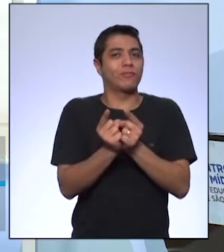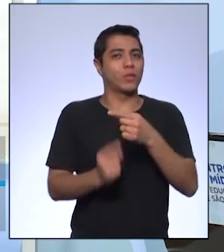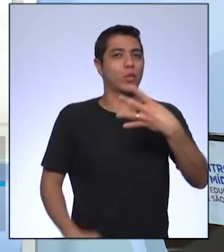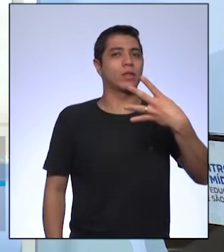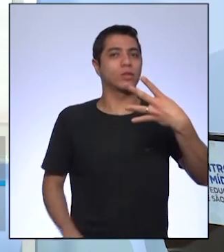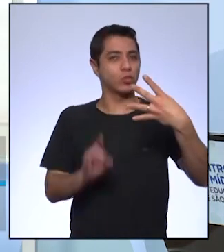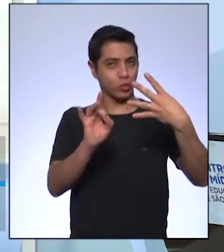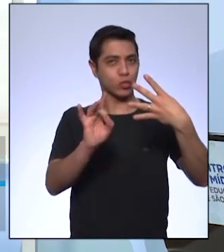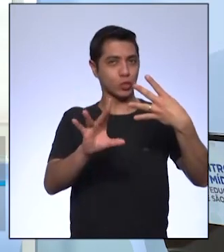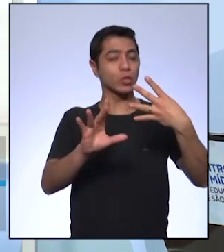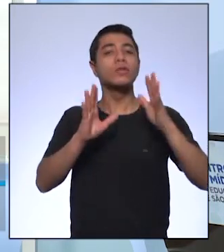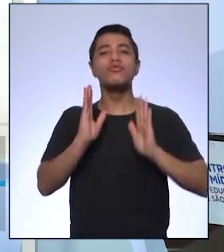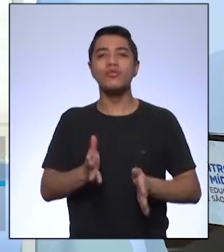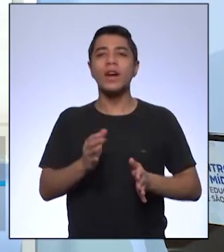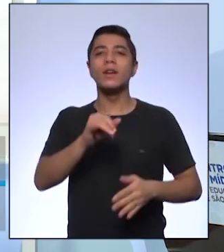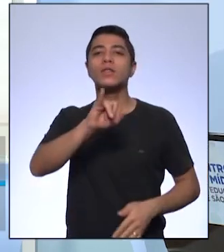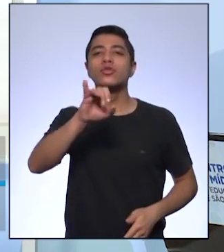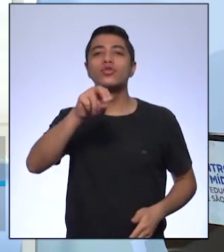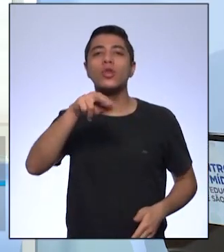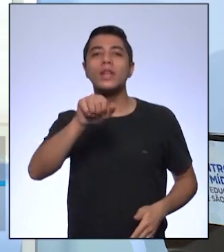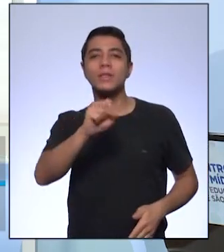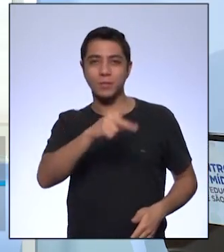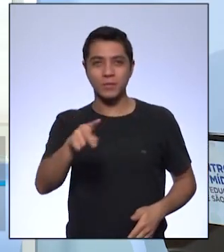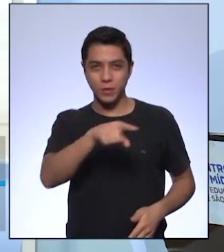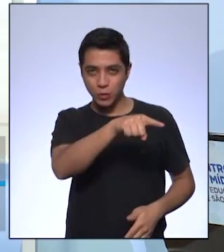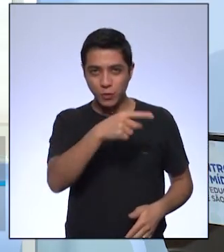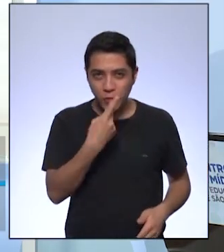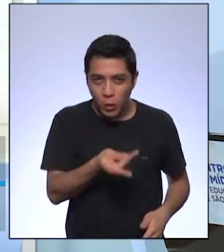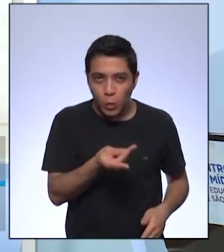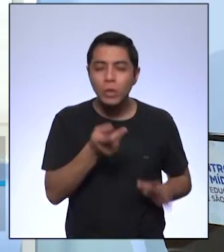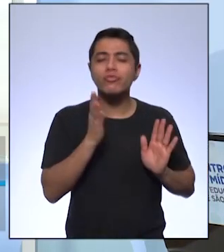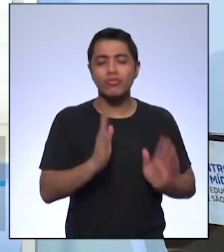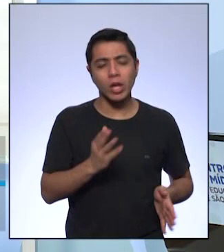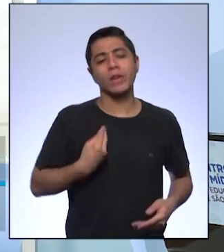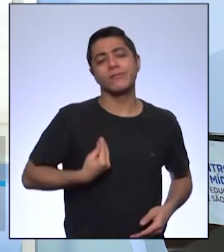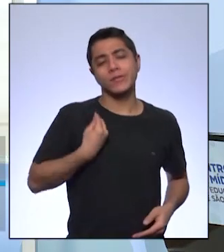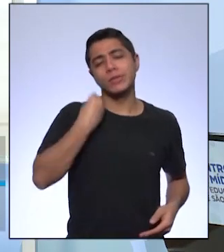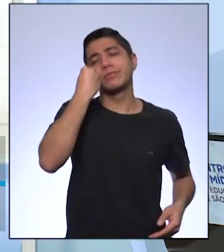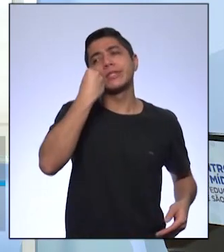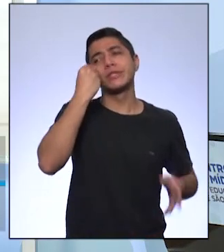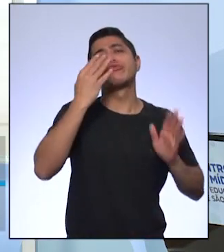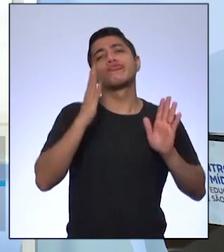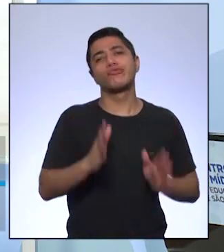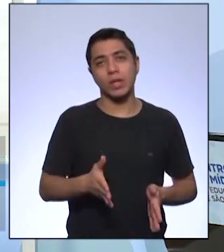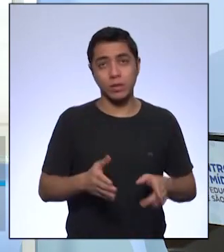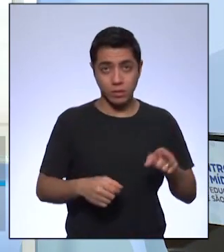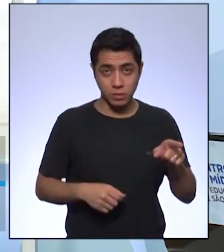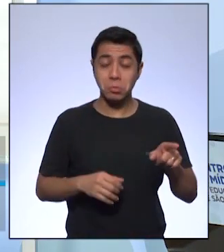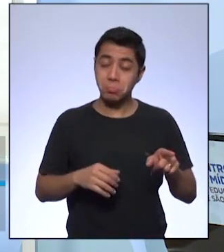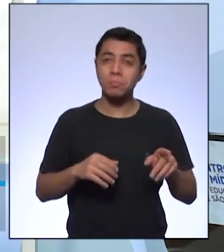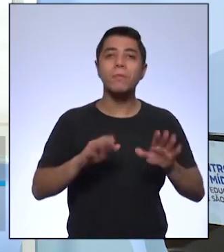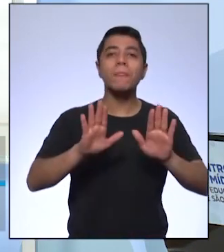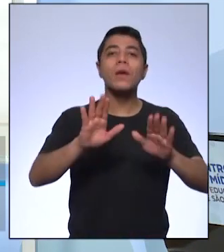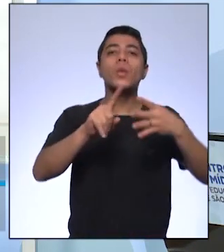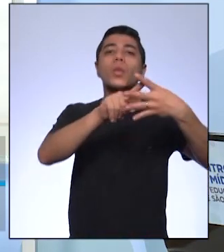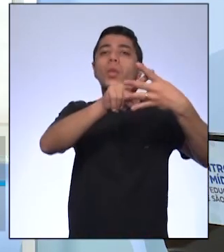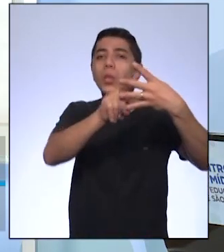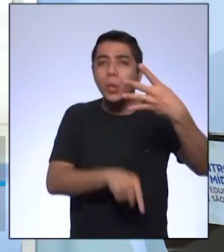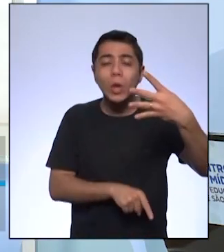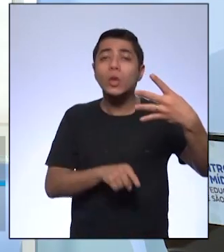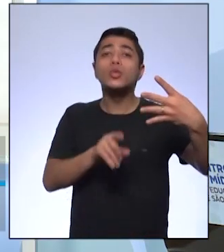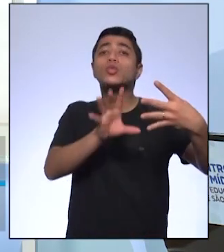que vivenciou cada uma delas, porque elas têm algo em comum. Todas elas são